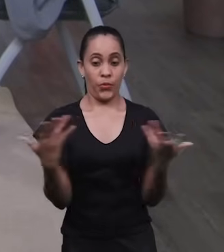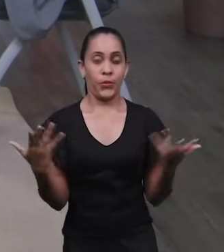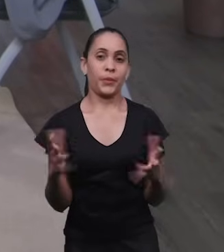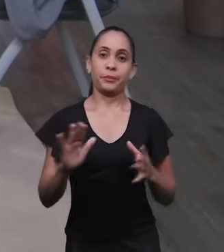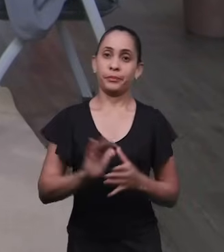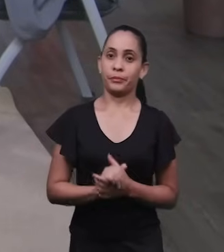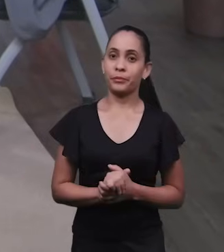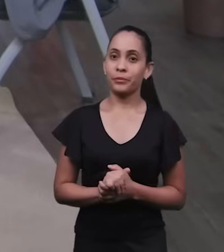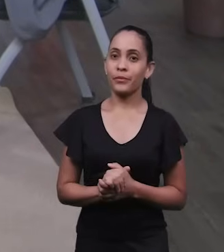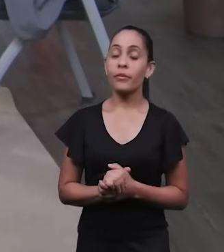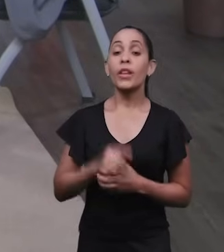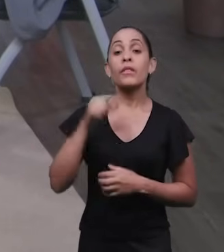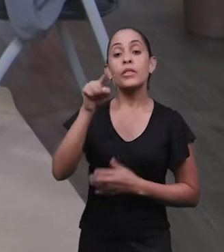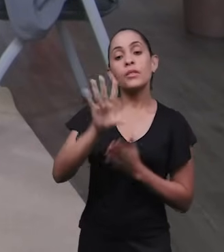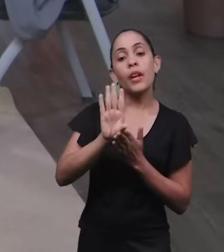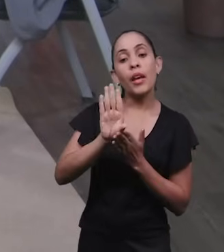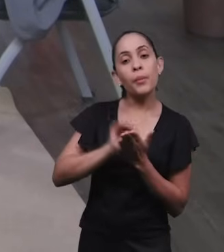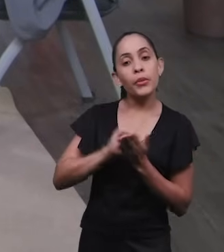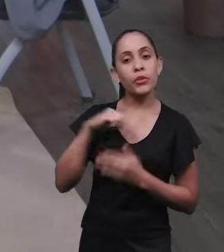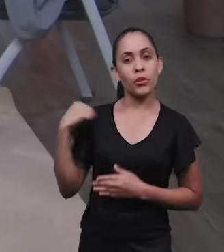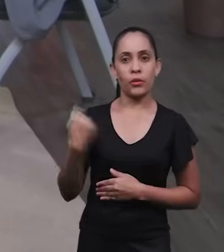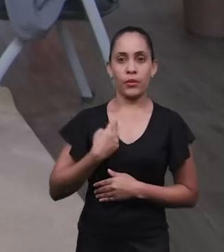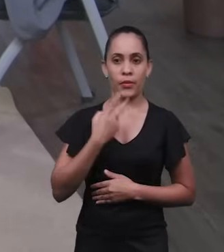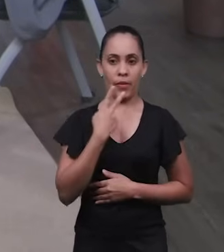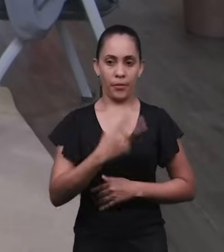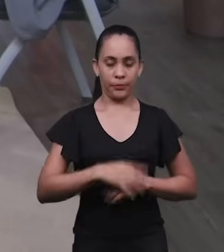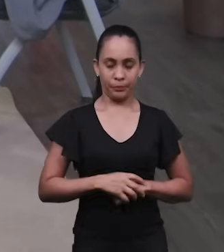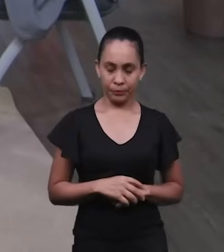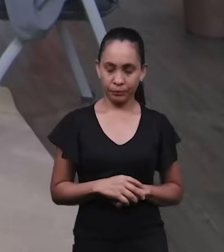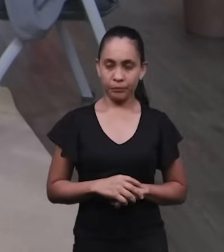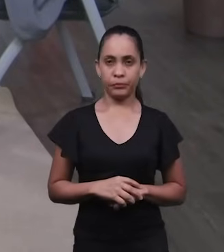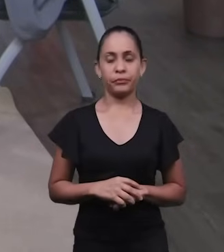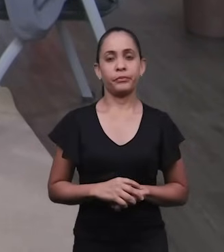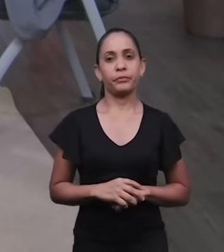falar e você vai repetir aquilo que nós falamos.